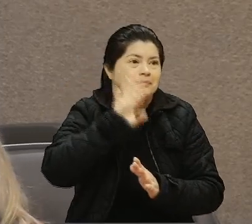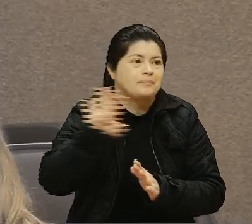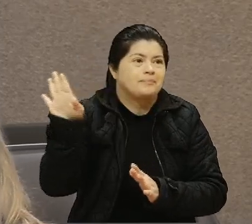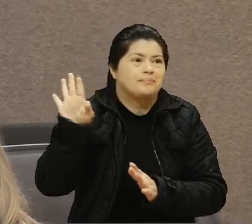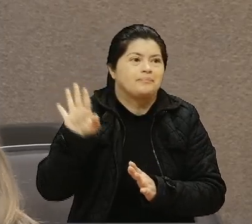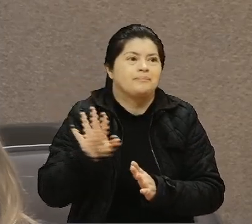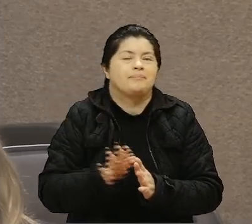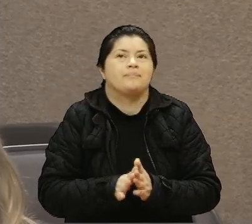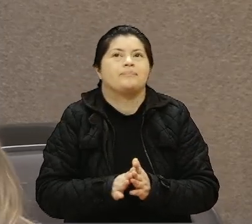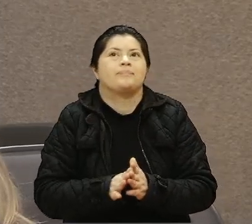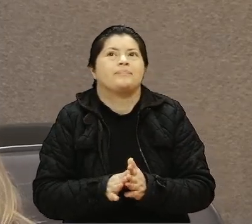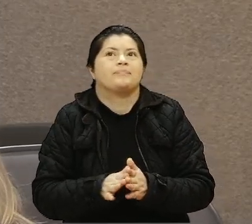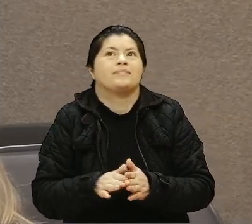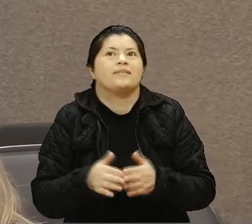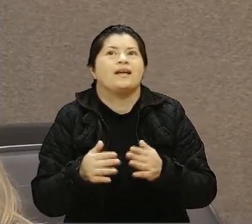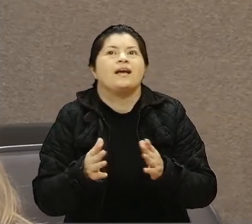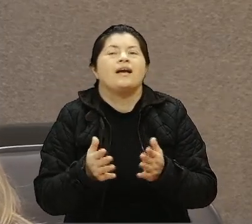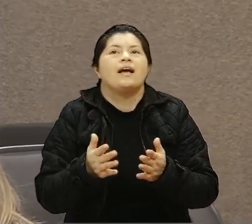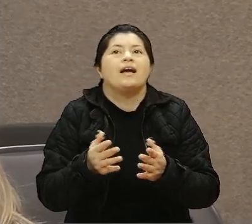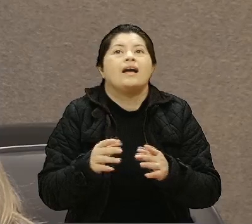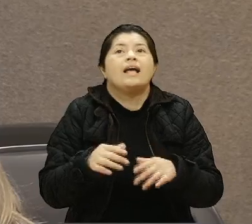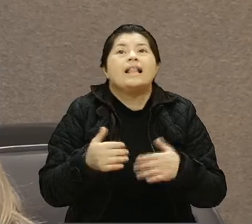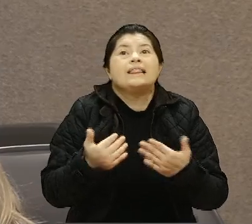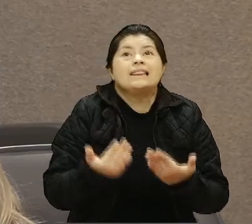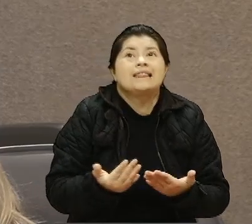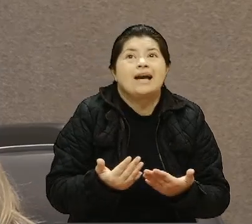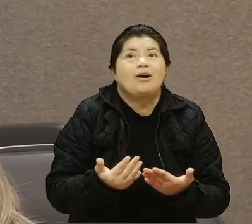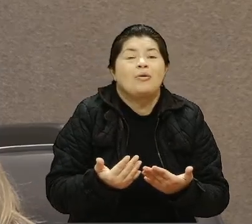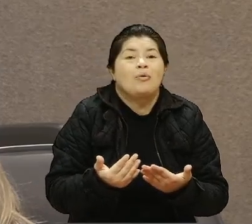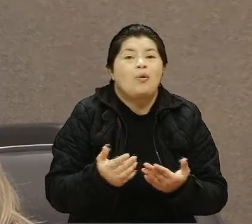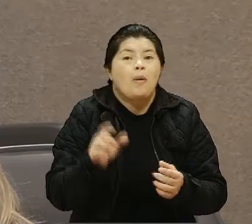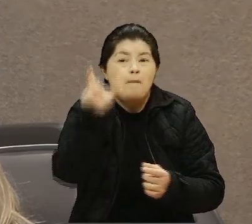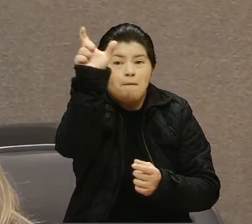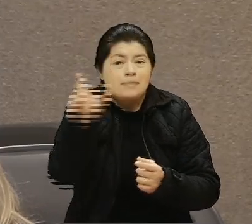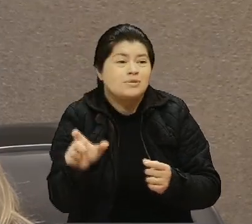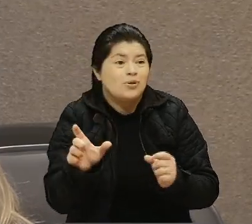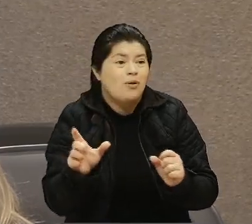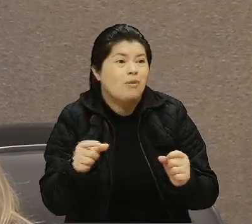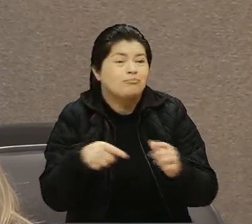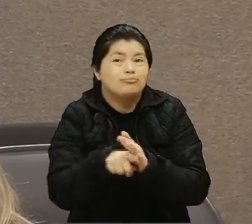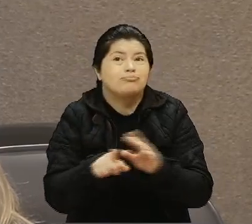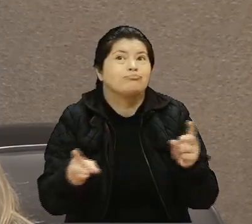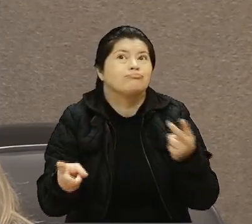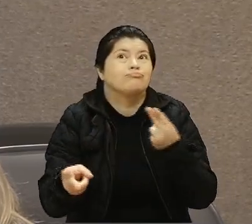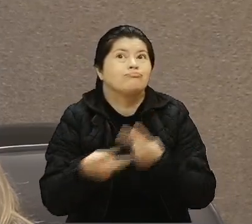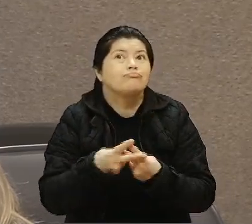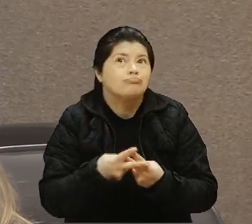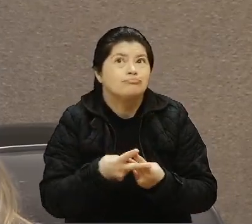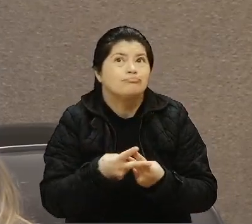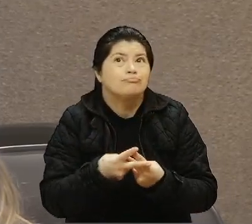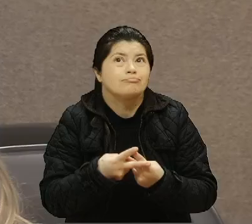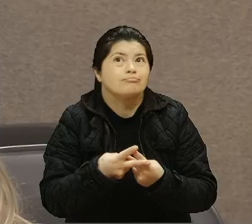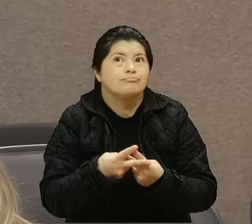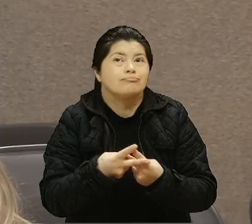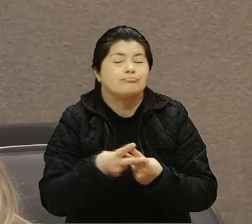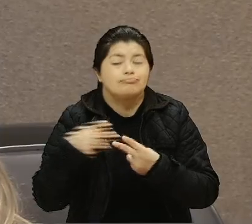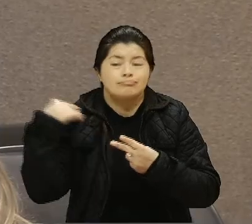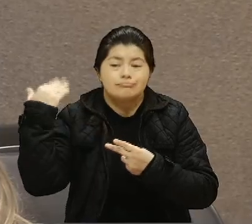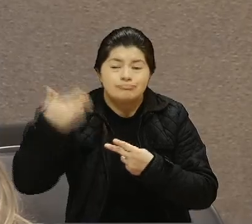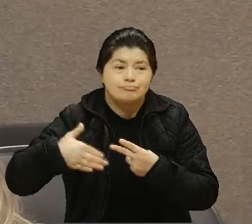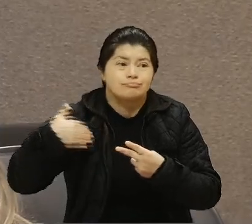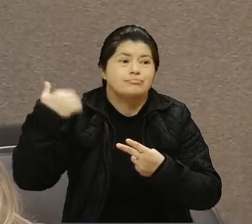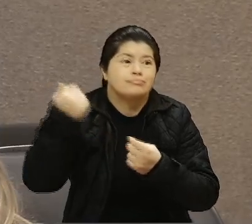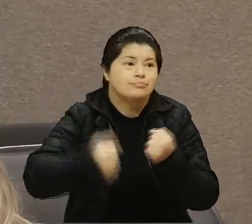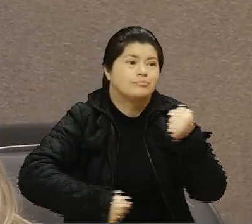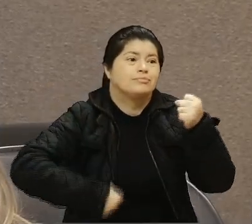O Paulinho da Força, gente, dão 10 Google, o cara foi preso. Preso, ele é suplente de suplente de suplente. Conseguiu com